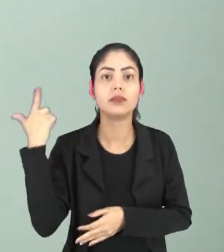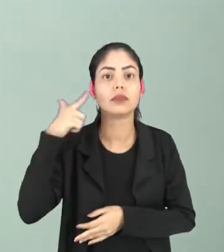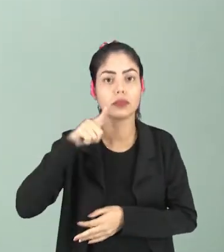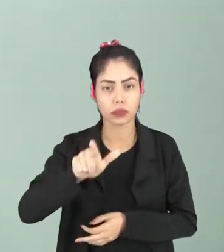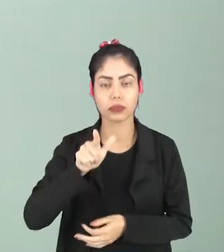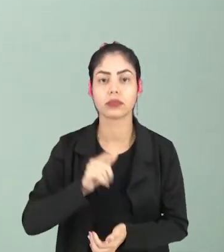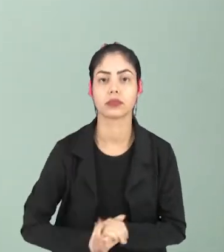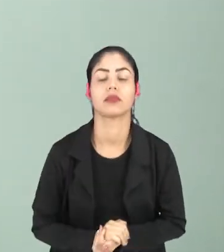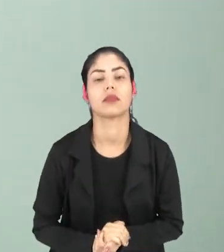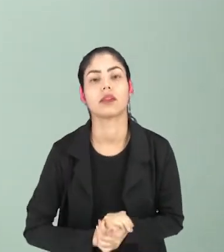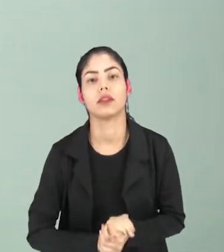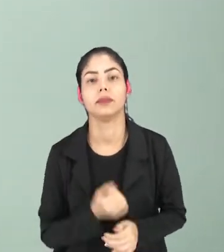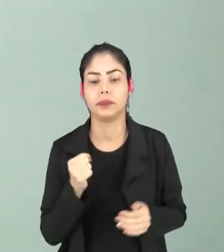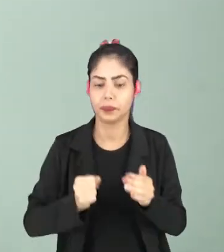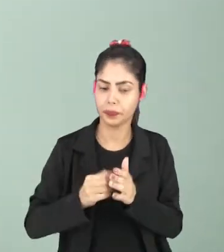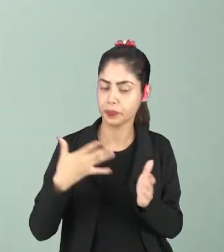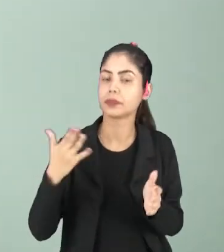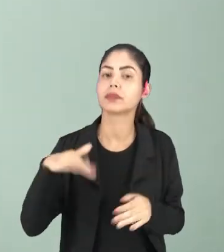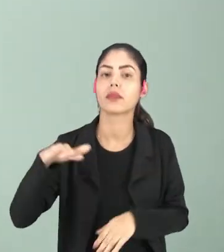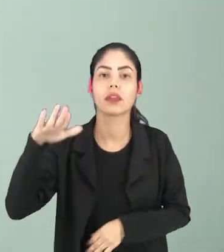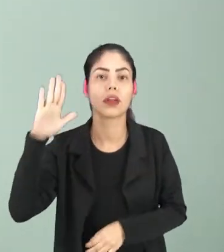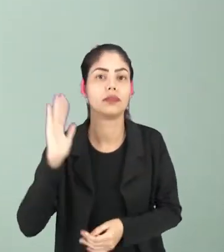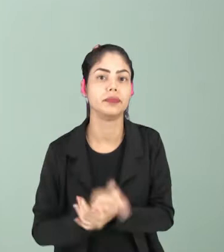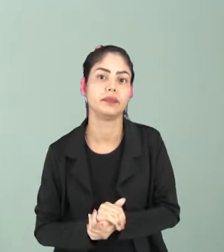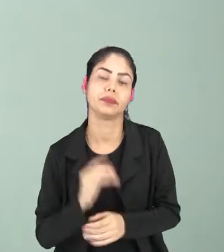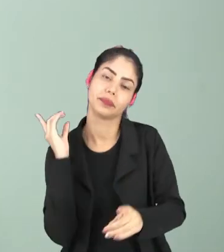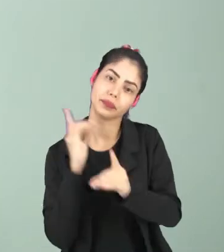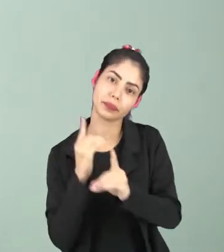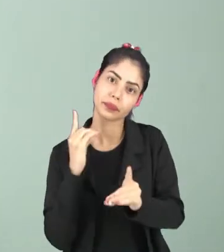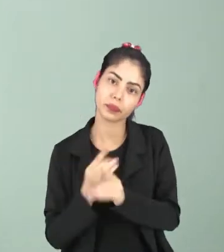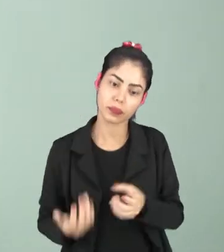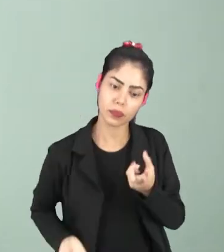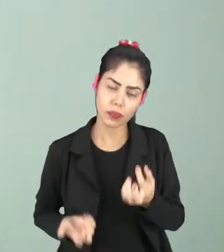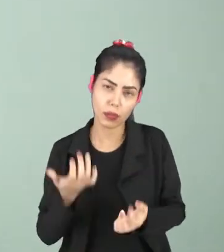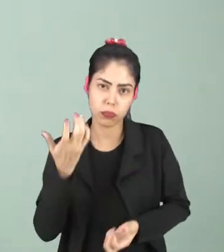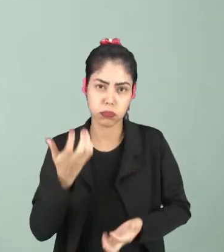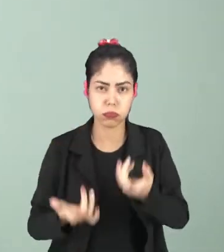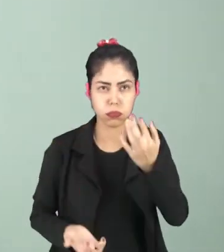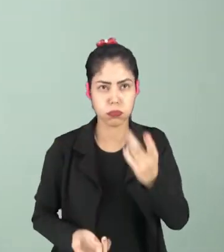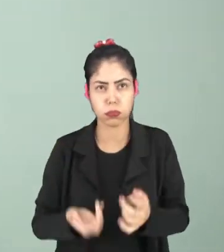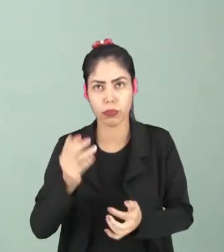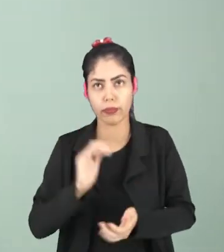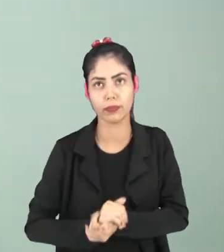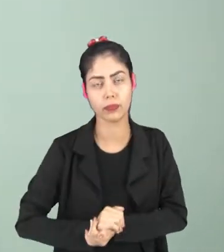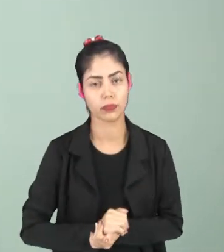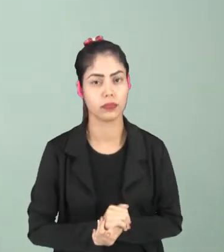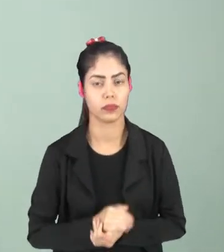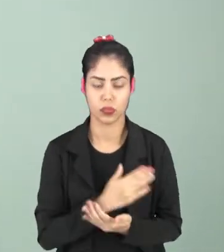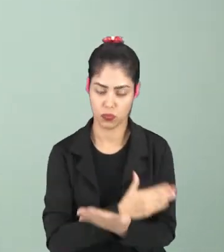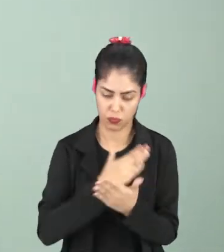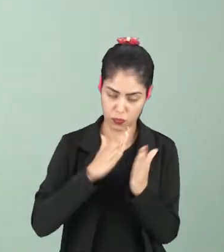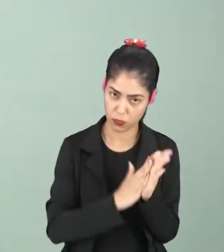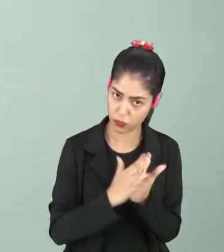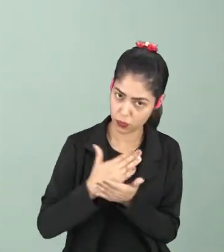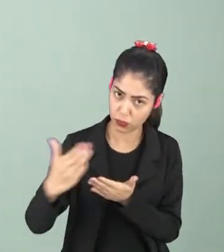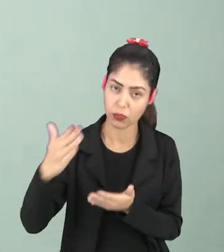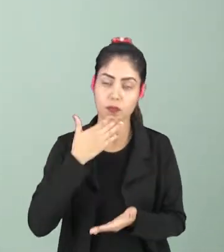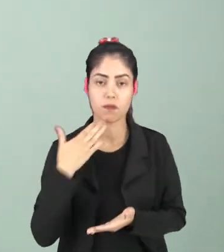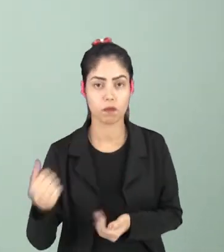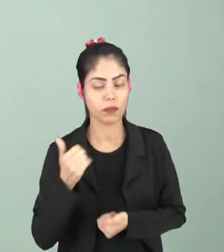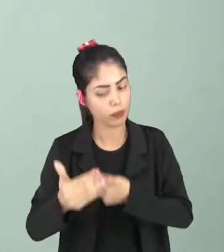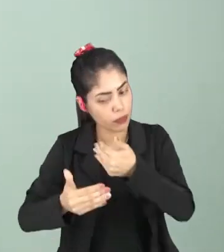se conservar por mais tempo. Depois, com a descoberta do fogo, né, esses métodos de conservação começaram a se tornar